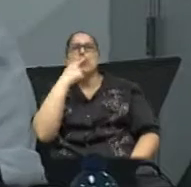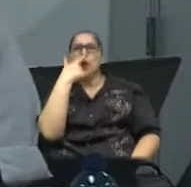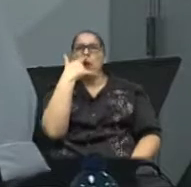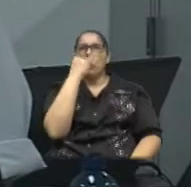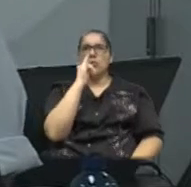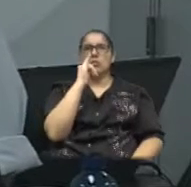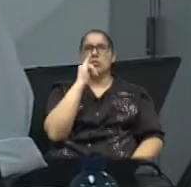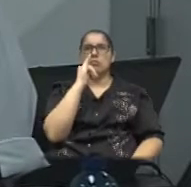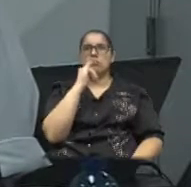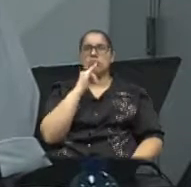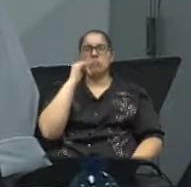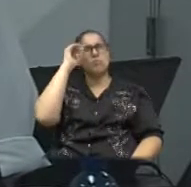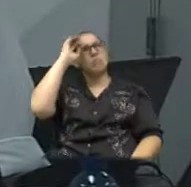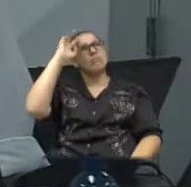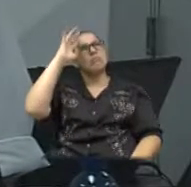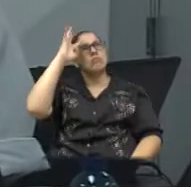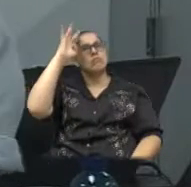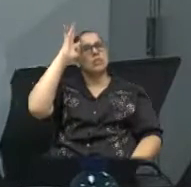se eu entrasse com meu filho.